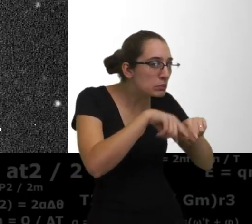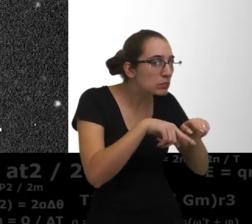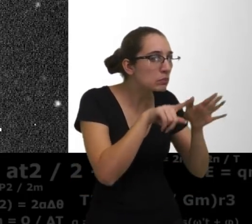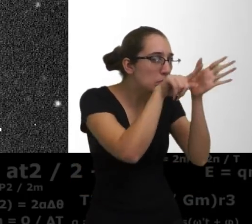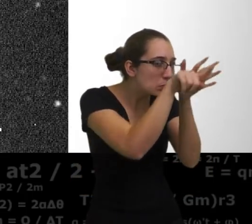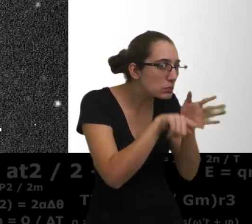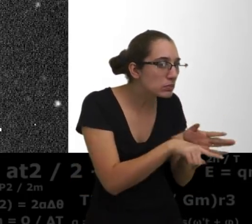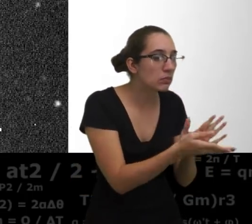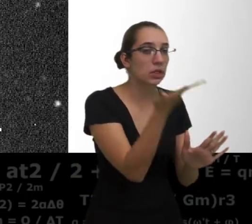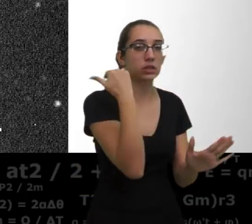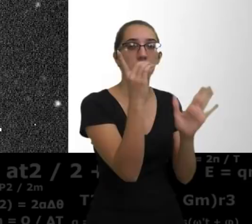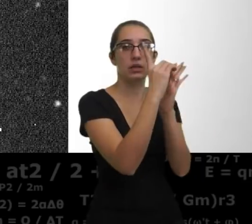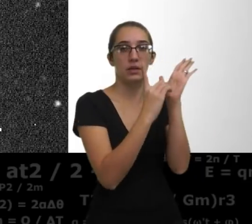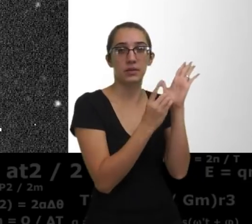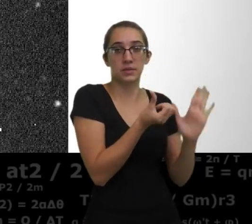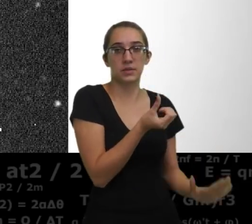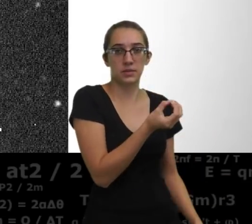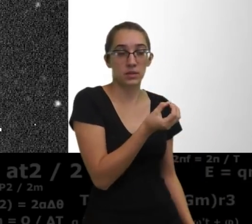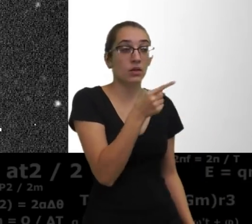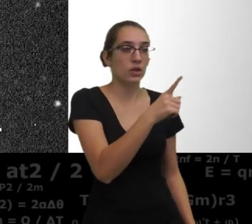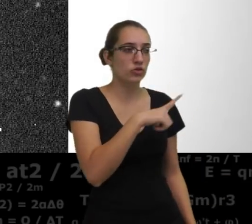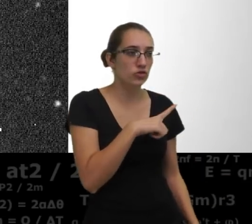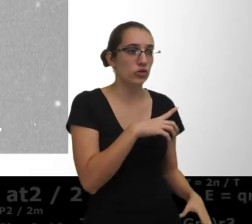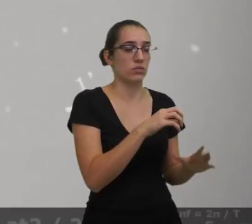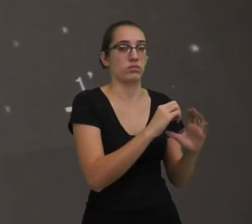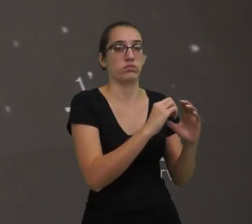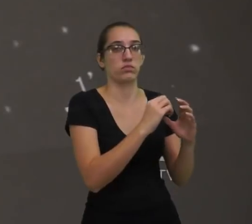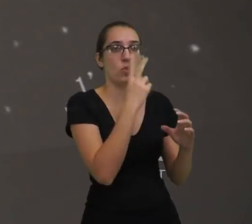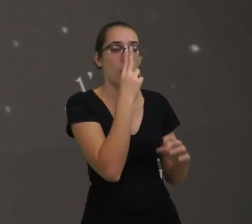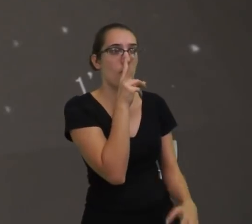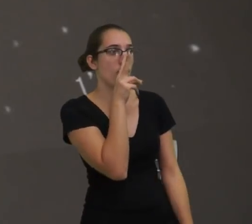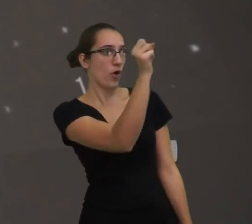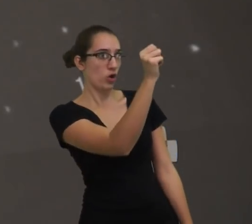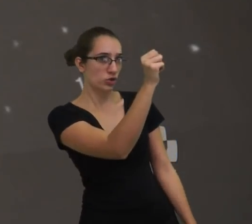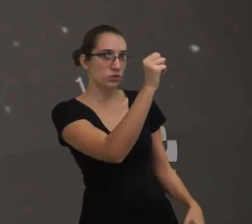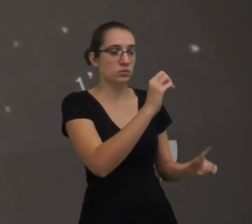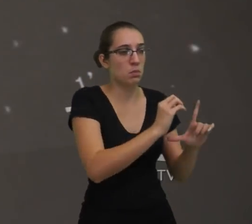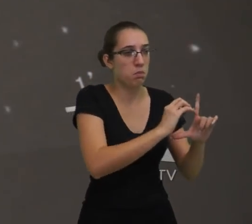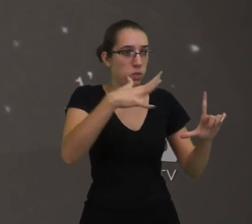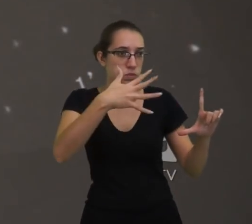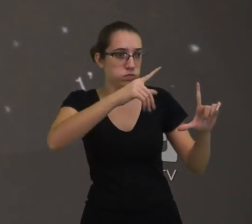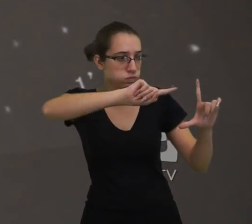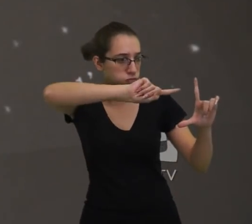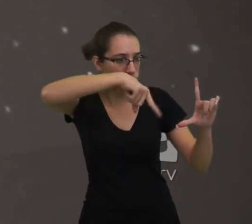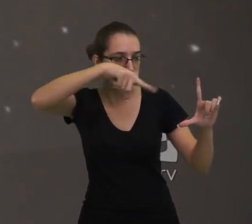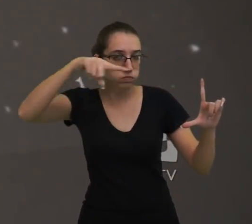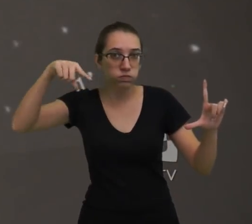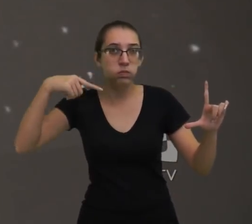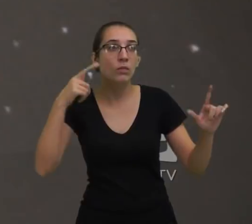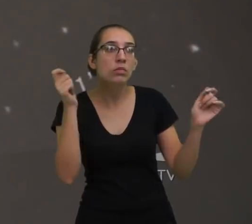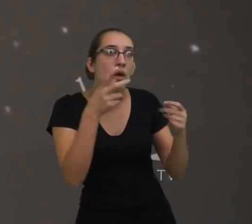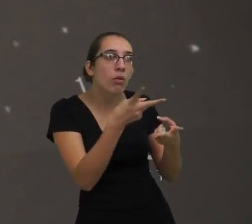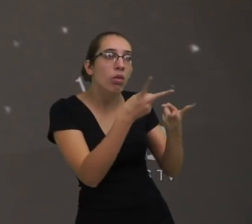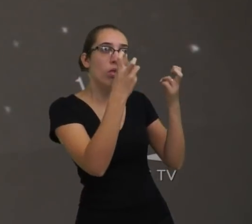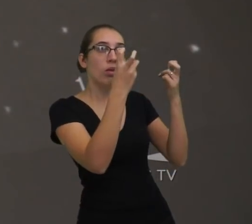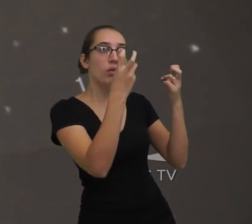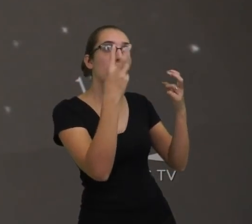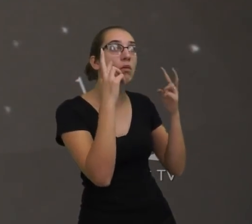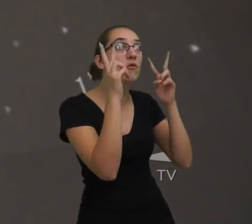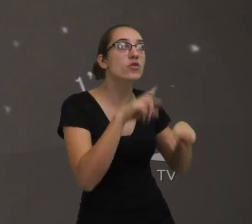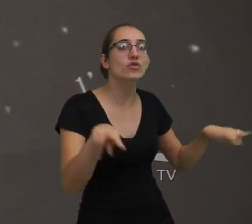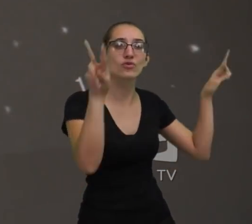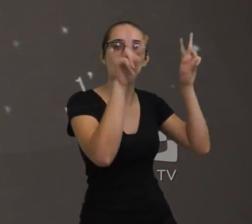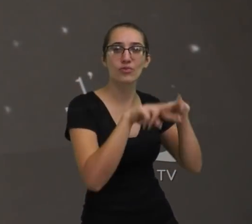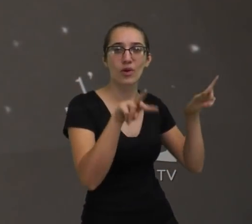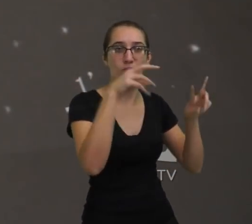rádio, mas sem uma contraparte em luz visível. Então aqui, essa mesma região do céu